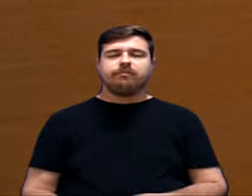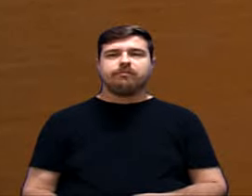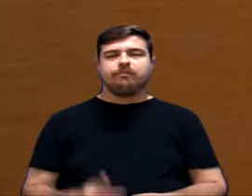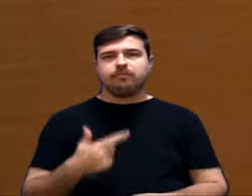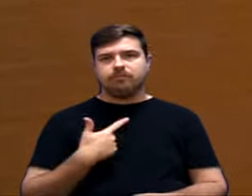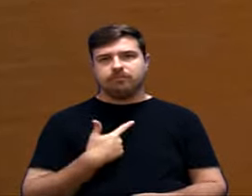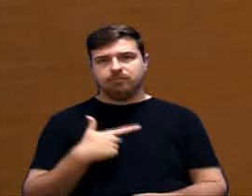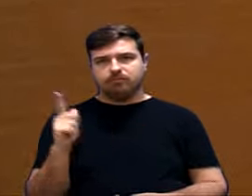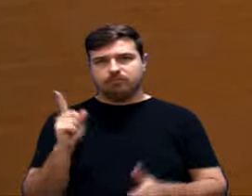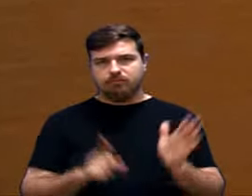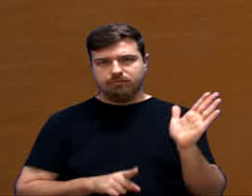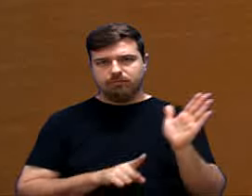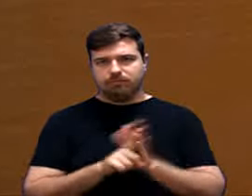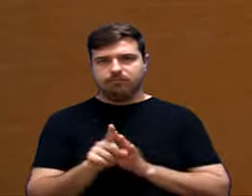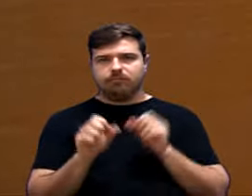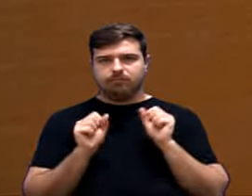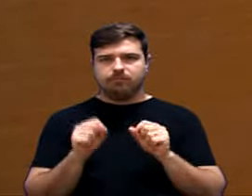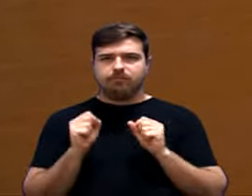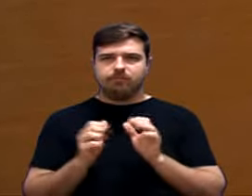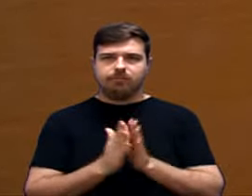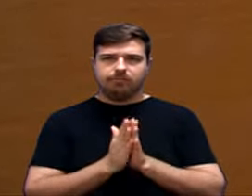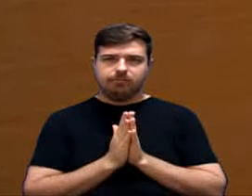da da plateia por